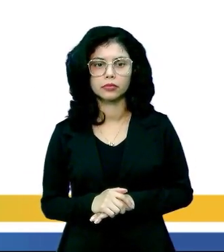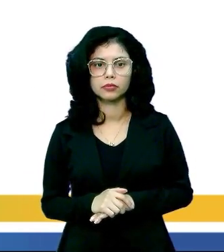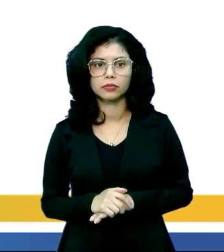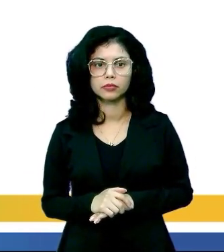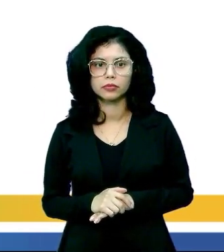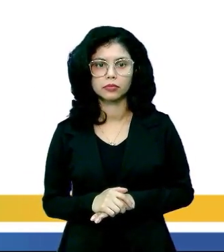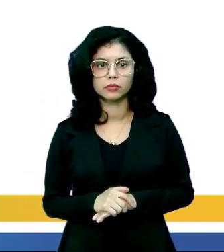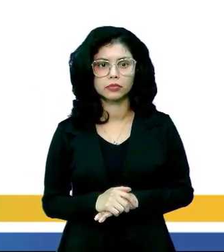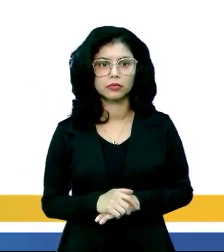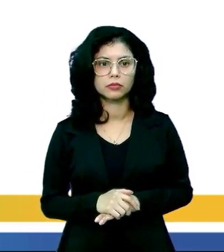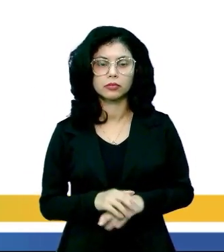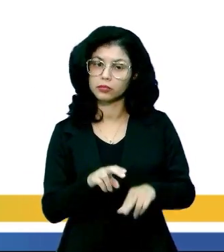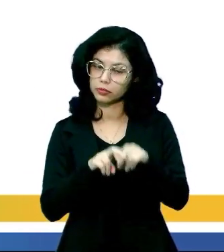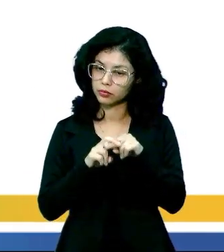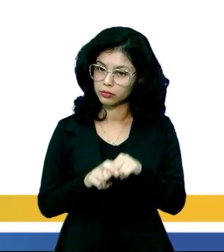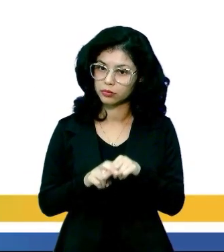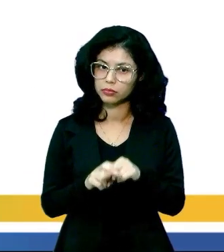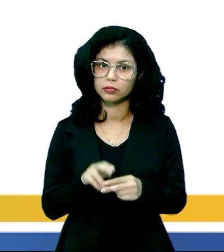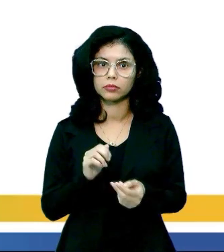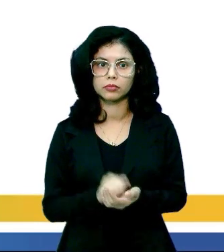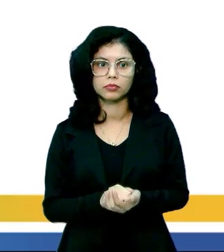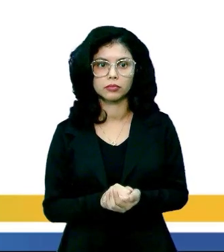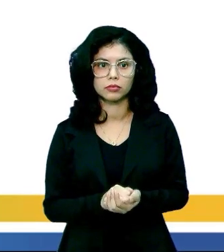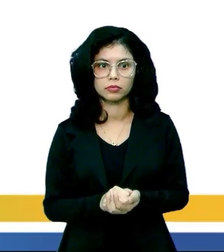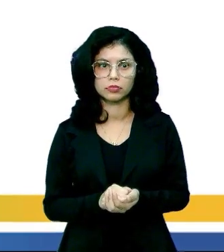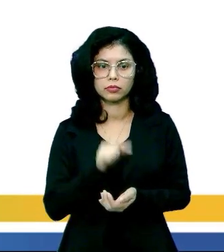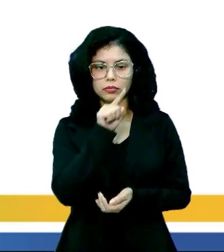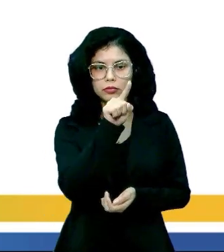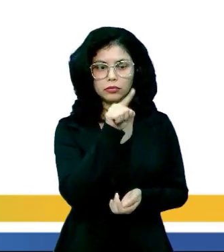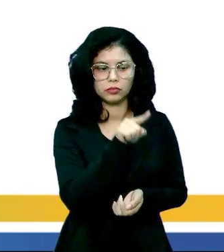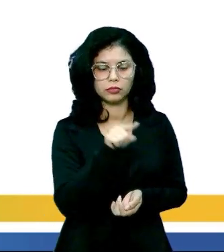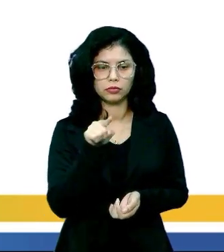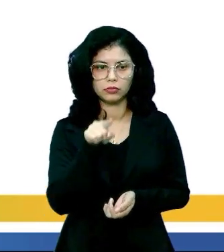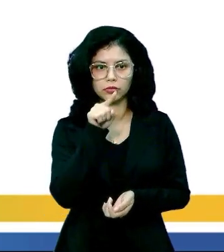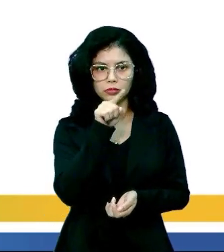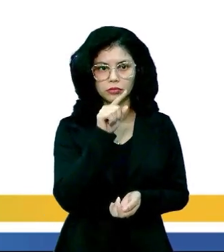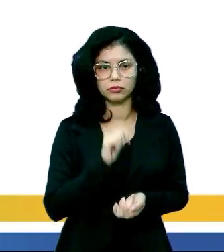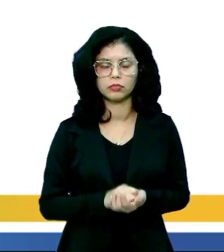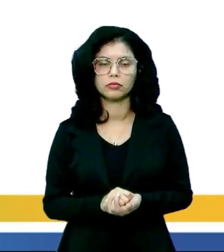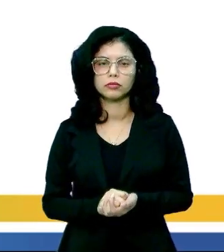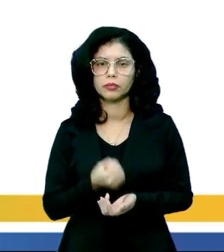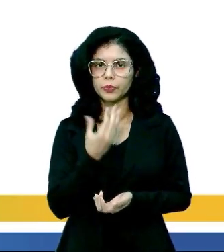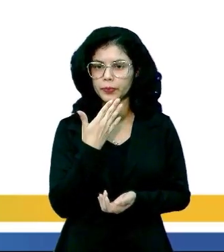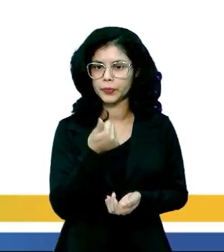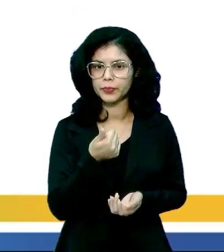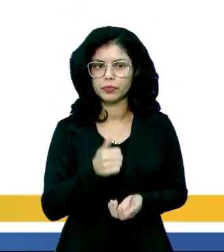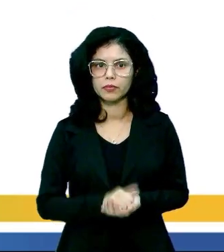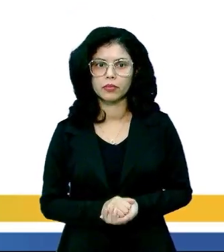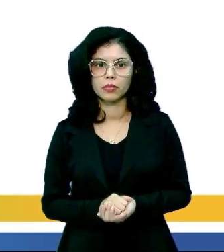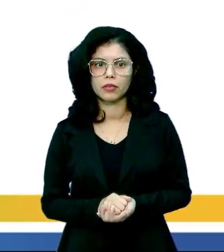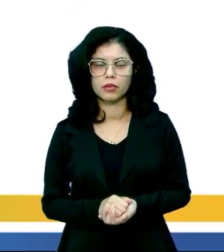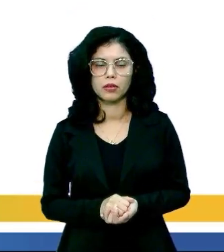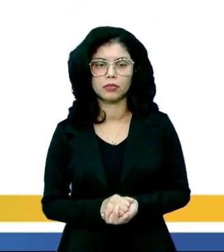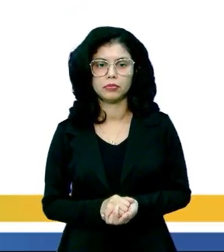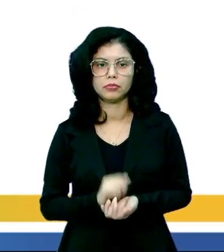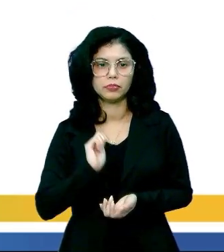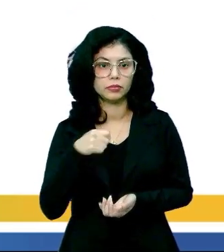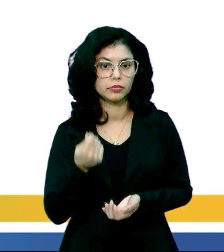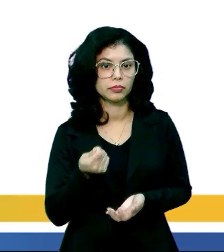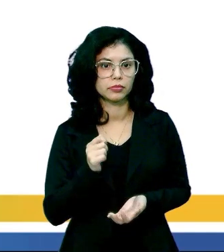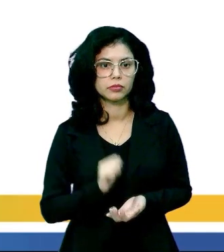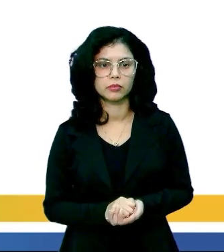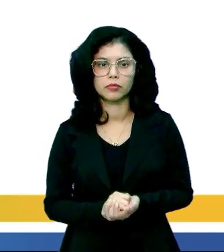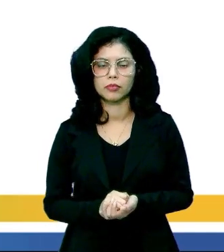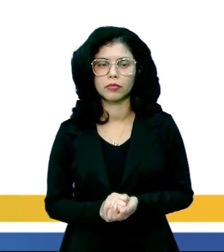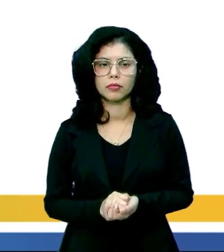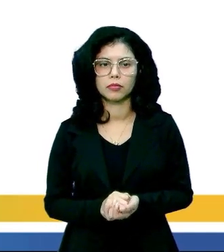Vamos lá, portanto, esse símbolozinho aqui significa portanto, tudo bem? Esse sinal.